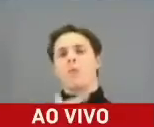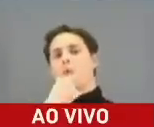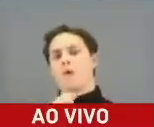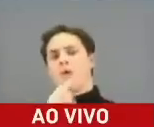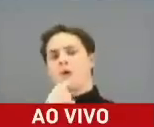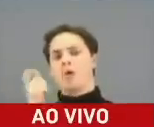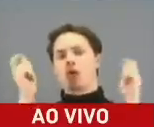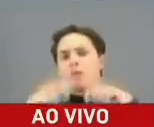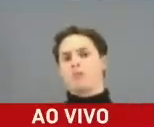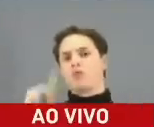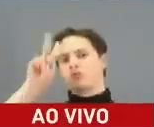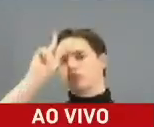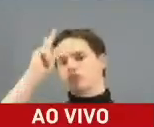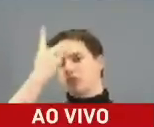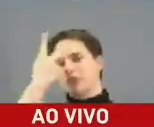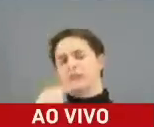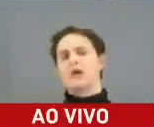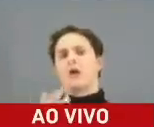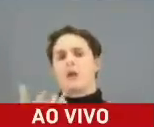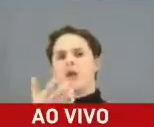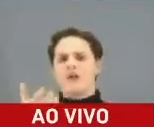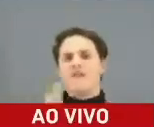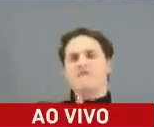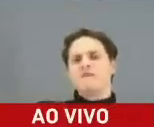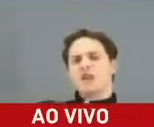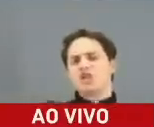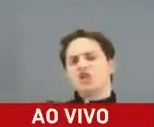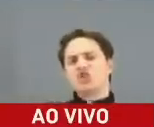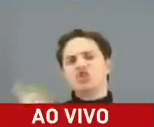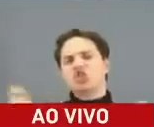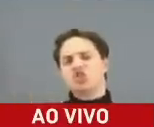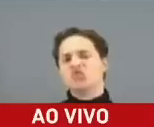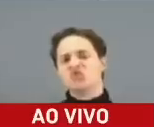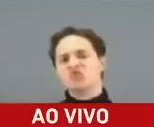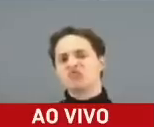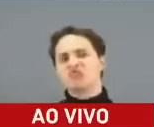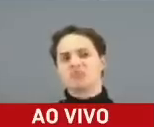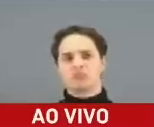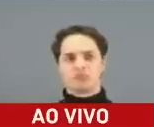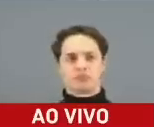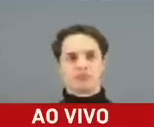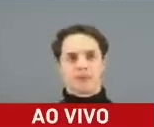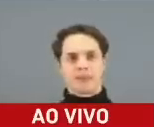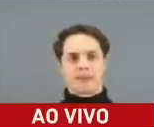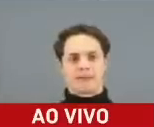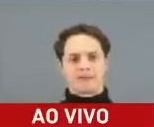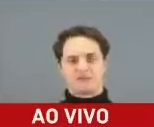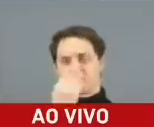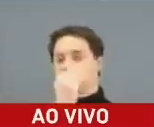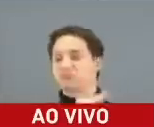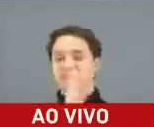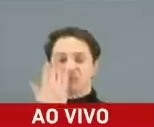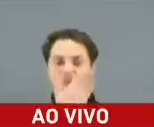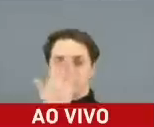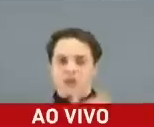head and pretend that he just doesn't see? Quantas vezes uma pessoa pode virar sua cara e fazer de conta que não